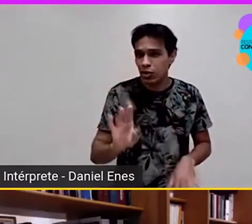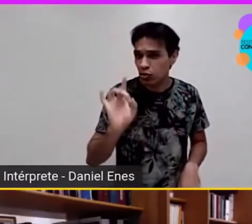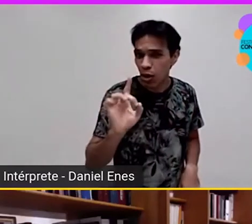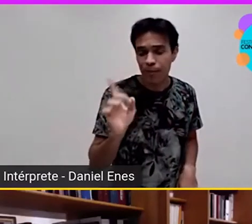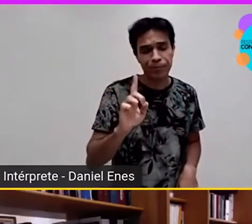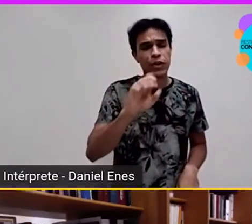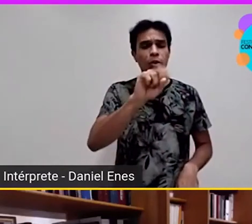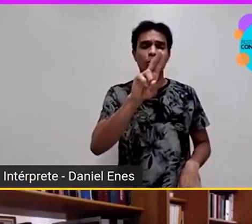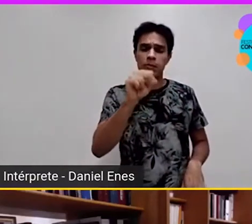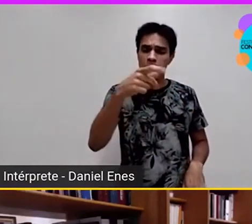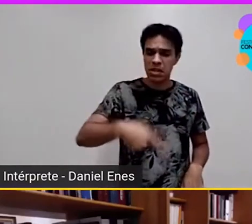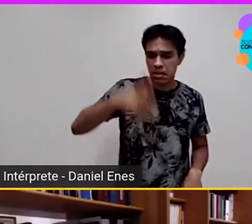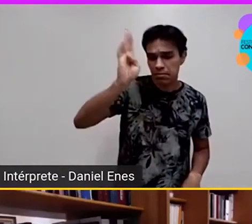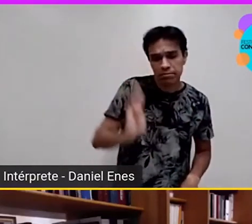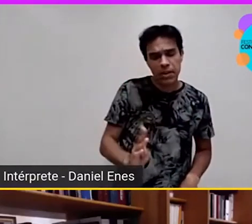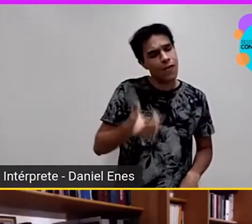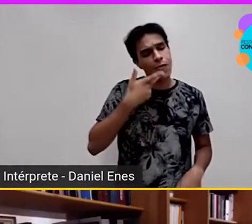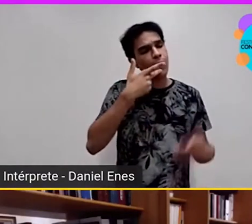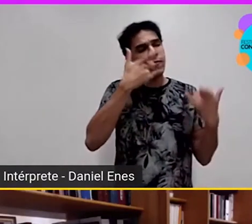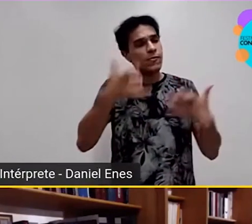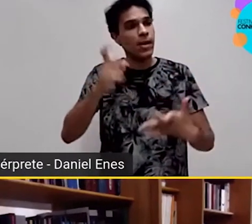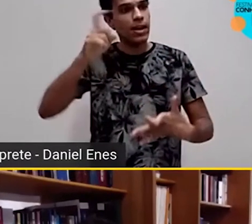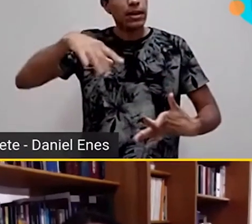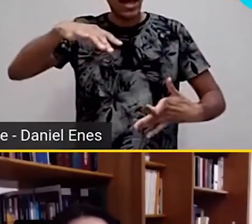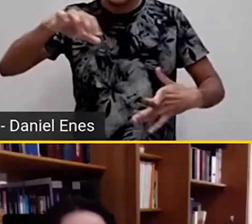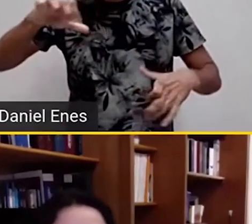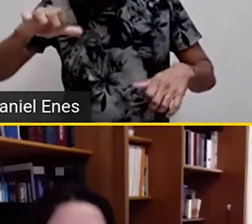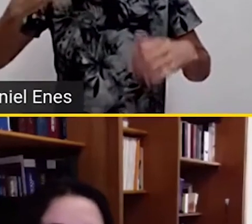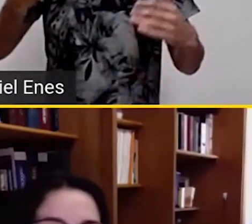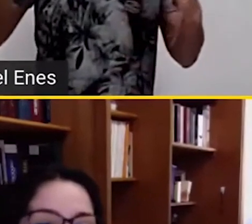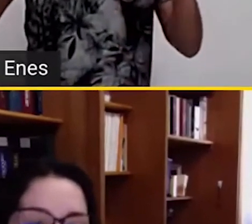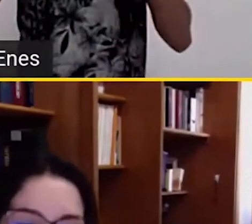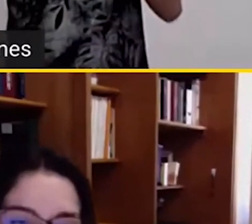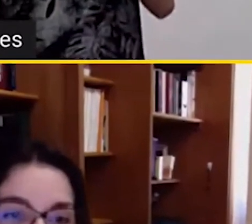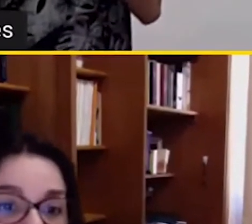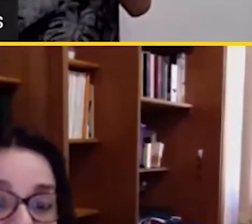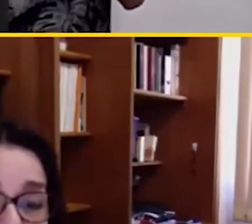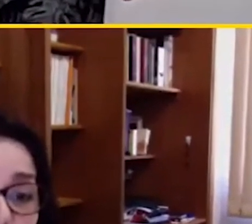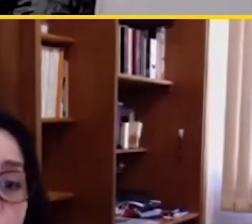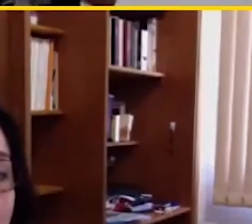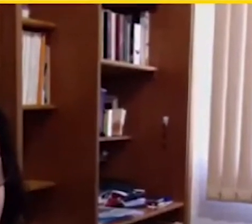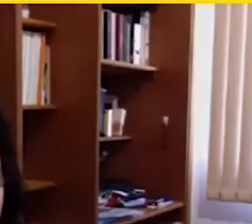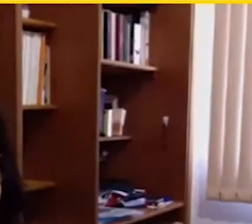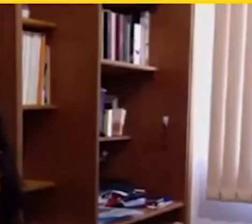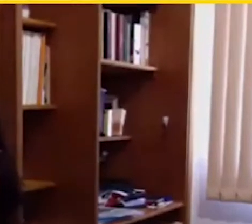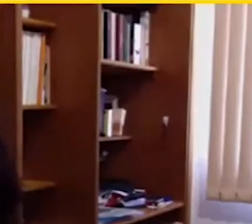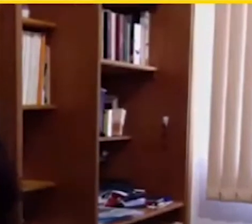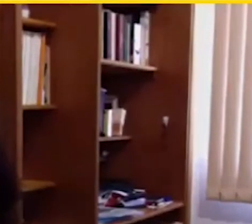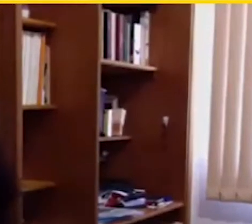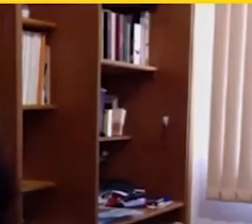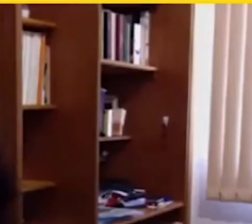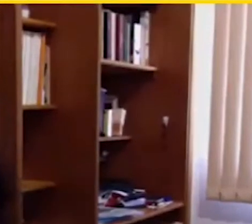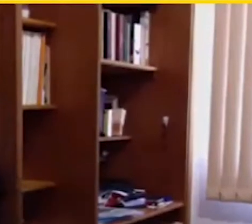SUS brasileiro dizem que é um dos melhores do mundo. Eu costumo dizer que ele certamente é o melhor do mundo porque ele atende